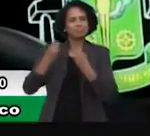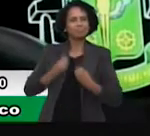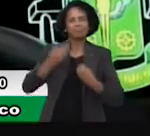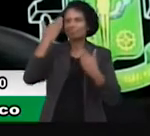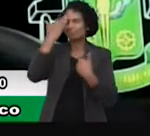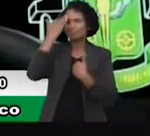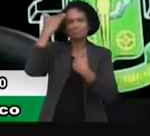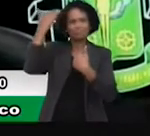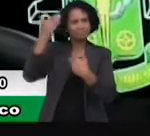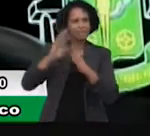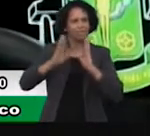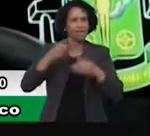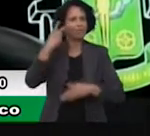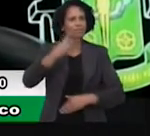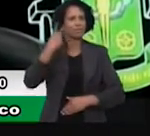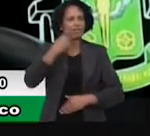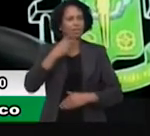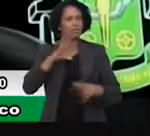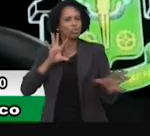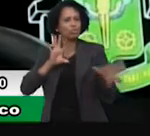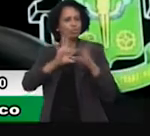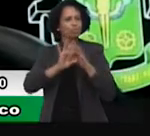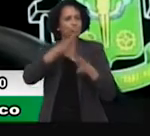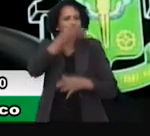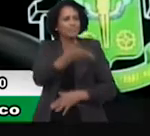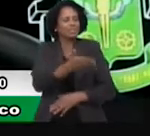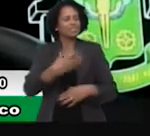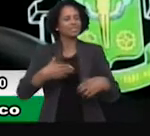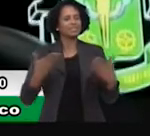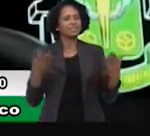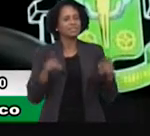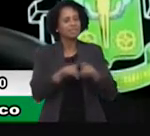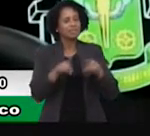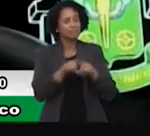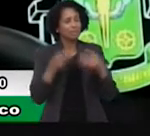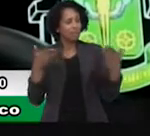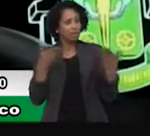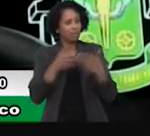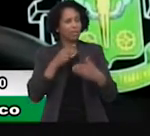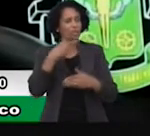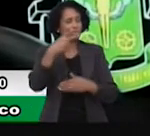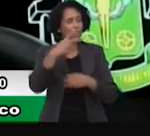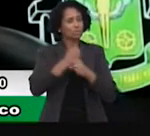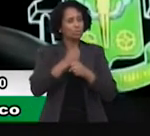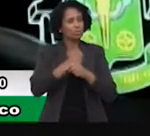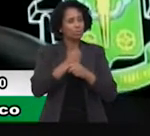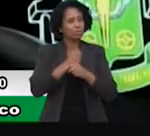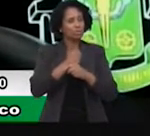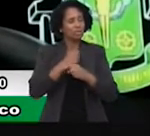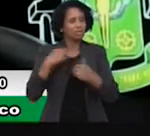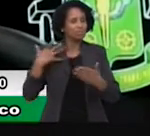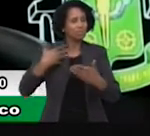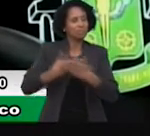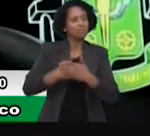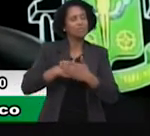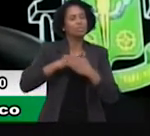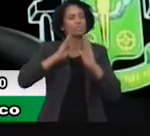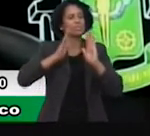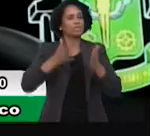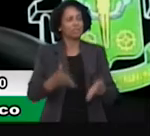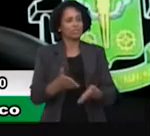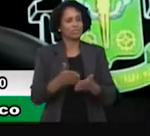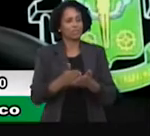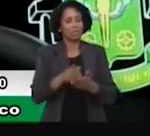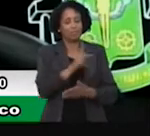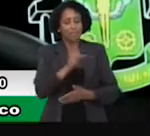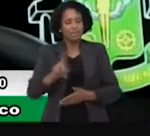satisfação de ser vereador ao lado de Vossa Excelência e agora, nos últimos 2 anos, no último biênio, ser presidente